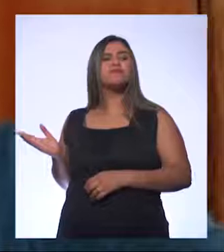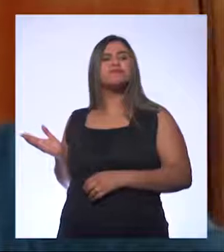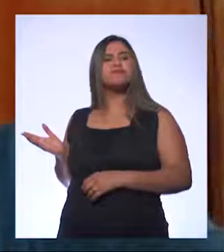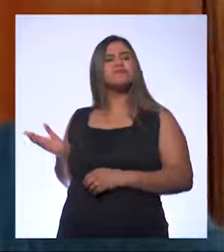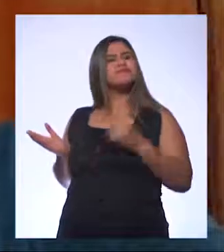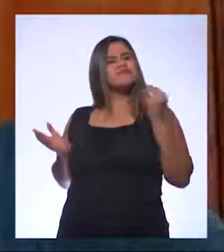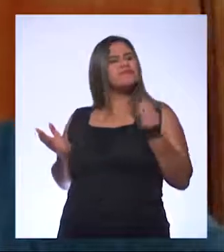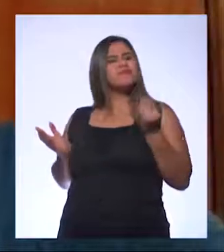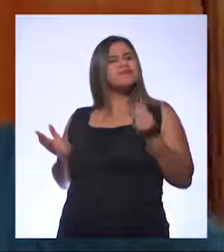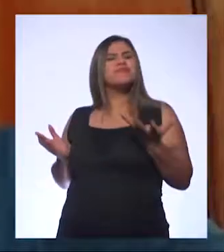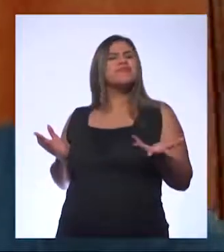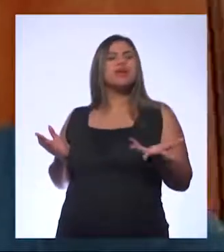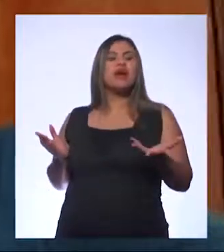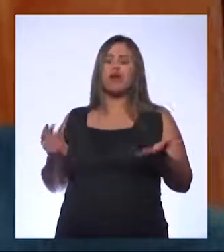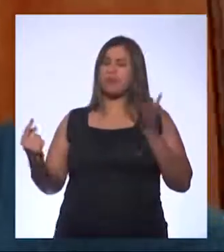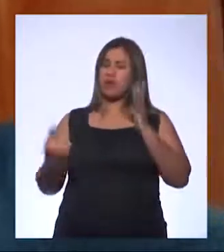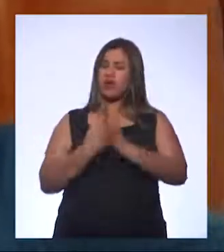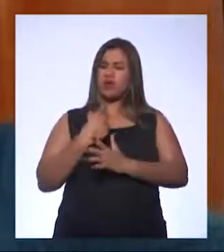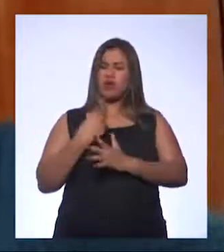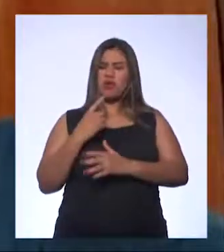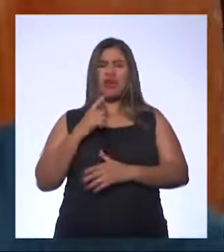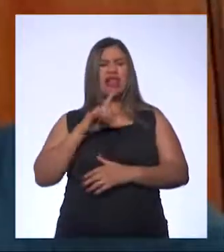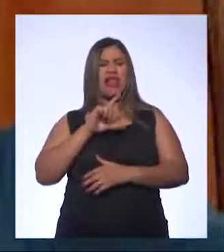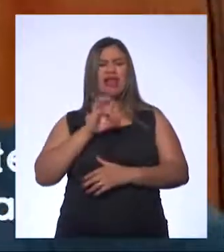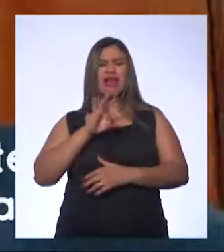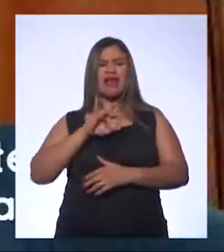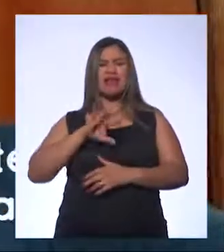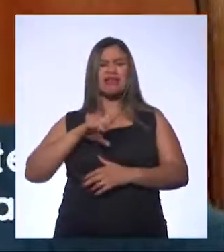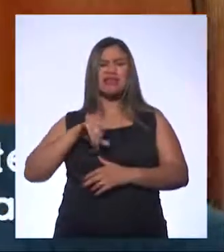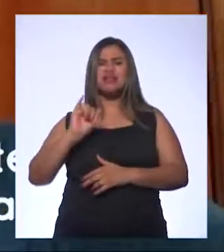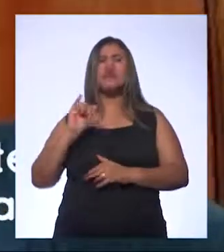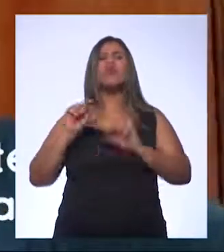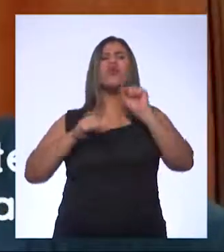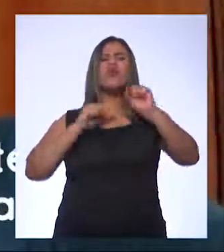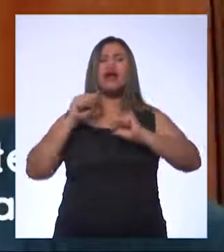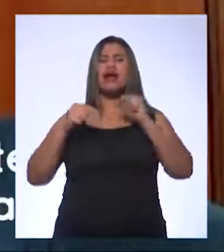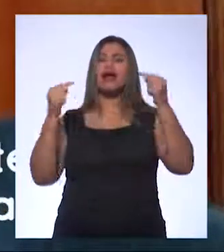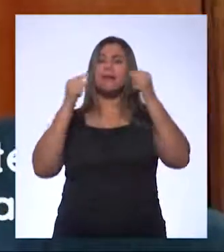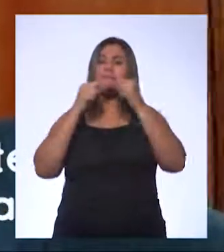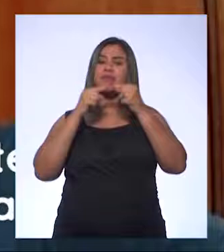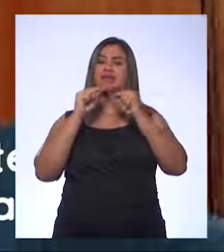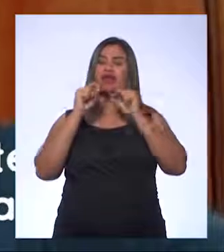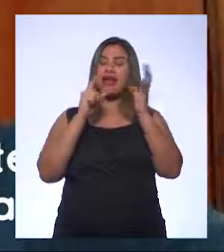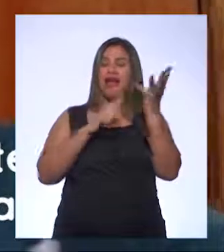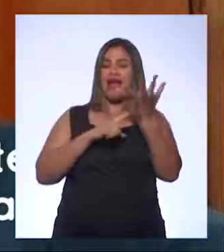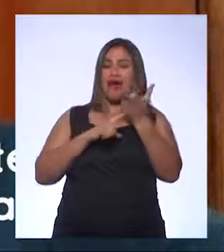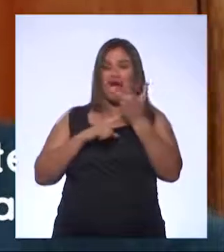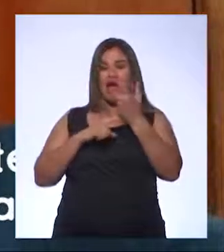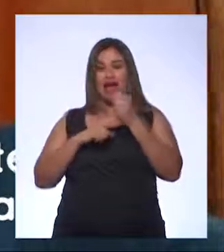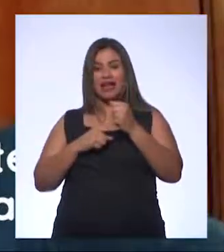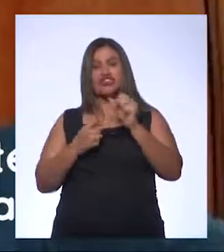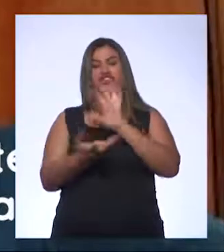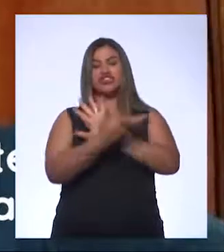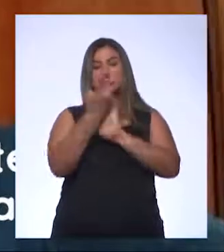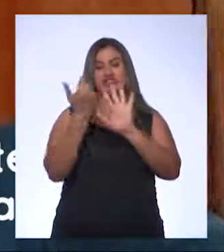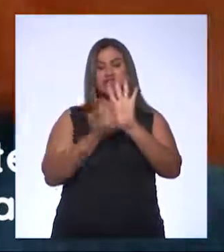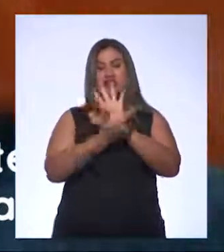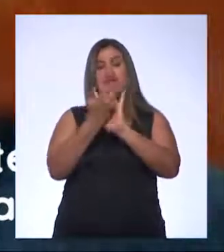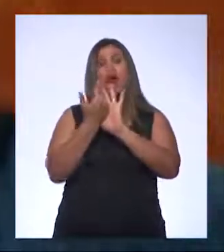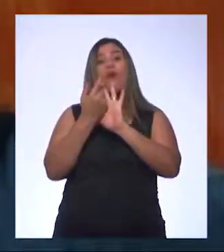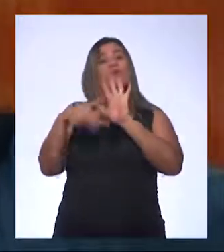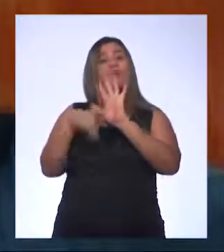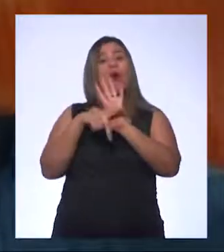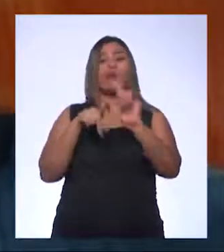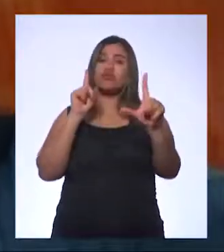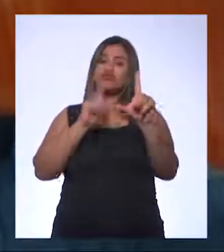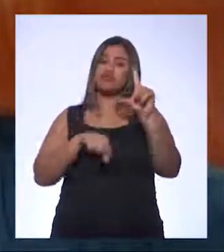aí vocês me perguntam, Vitor, o que é lettering? O lettering basicamente é a arte de você estar desenhando letras. Então,